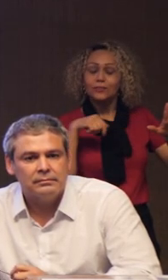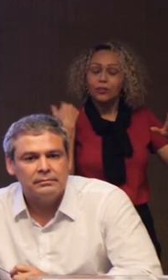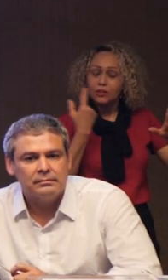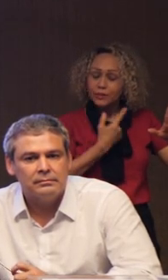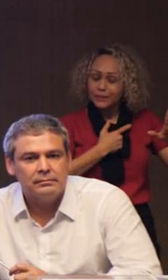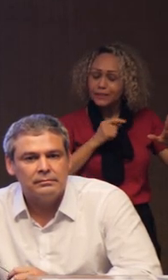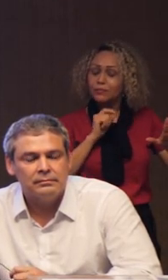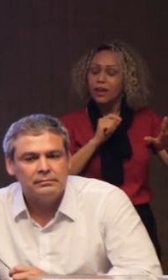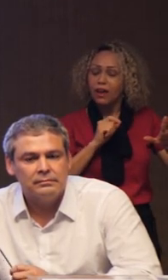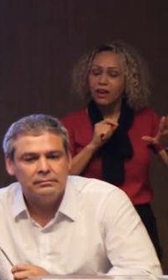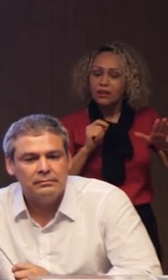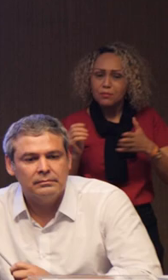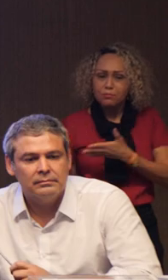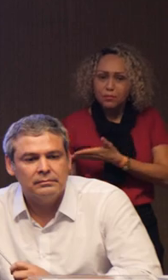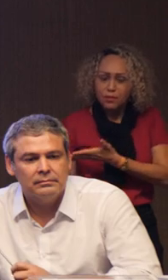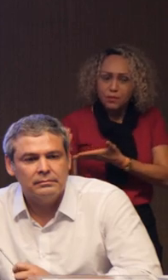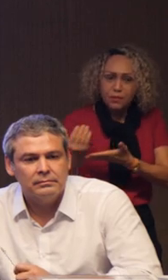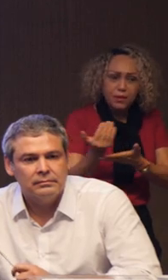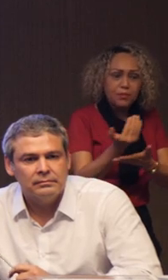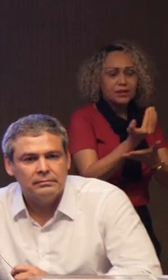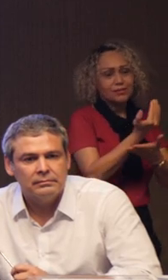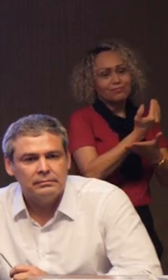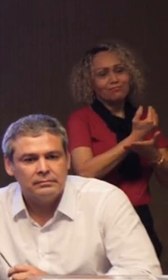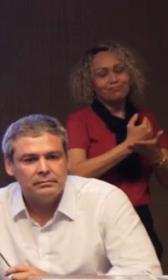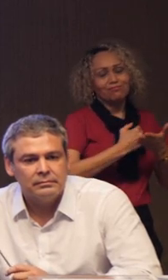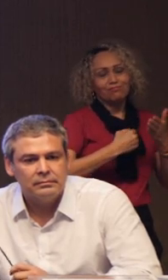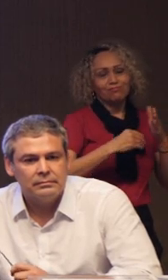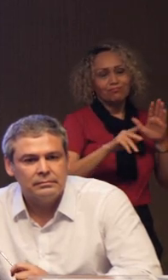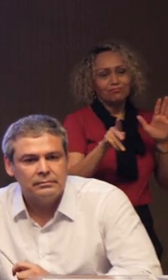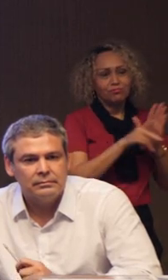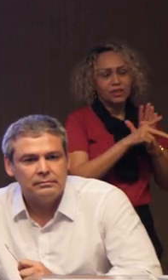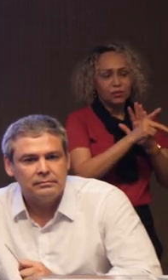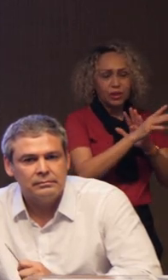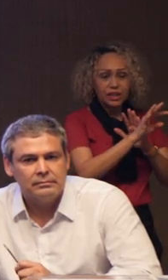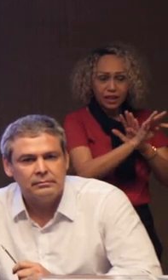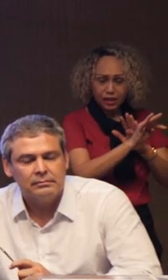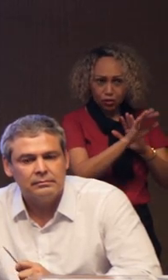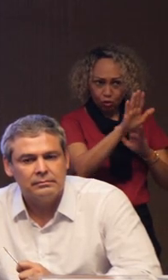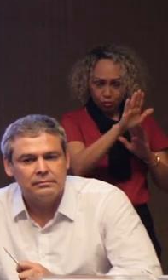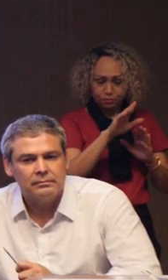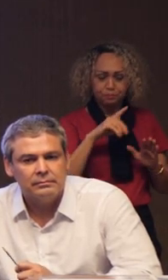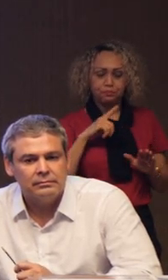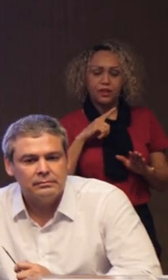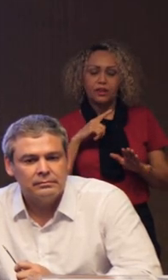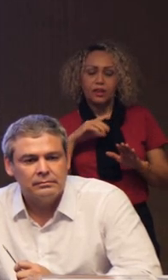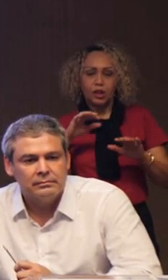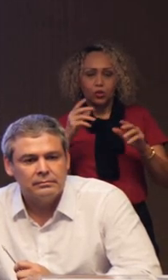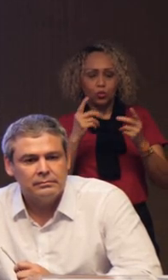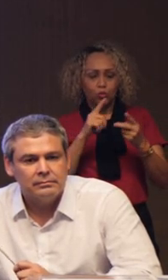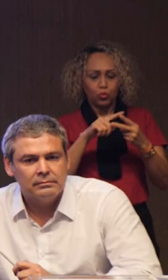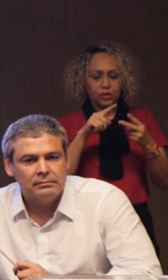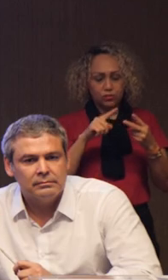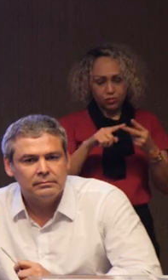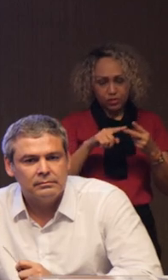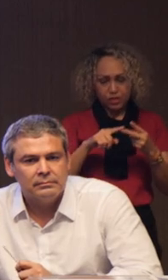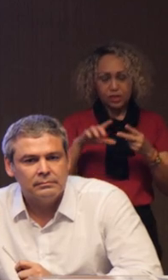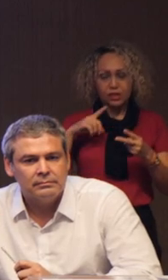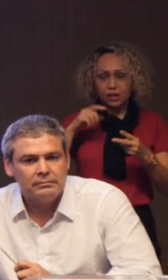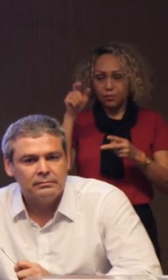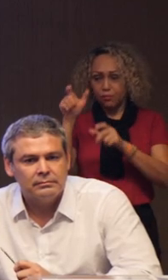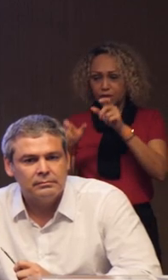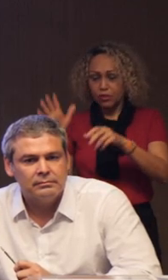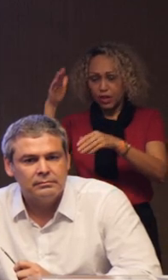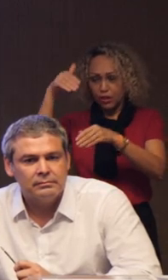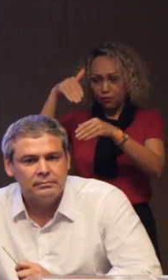a realidade, o voto do PT são outros, que são os votos lulistas. E a gente não vê isso, por exemplo, pelo menos no Maranhão, onde a gente não teve